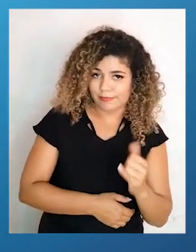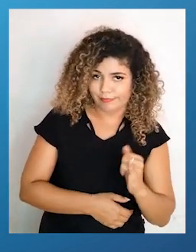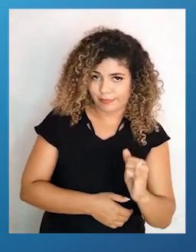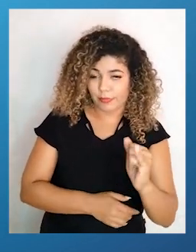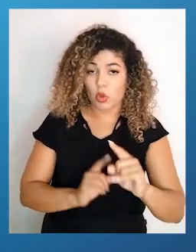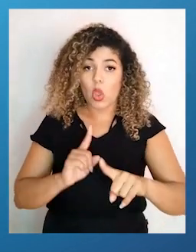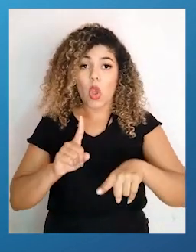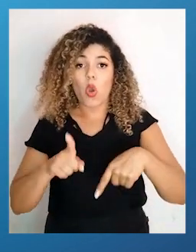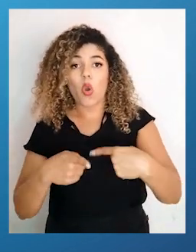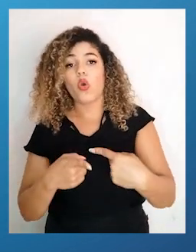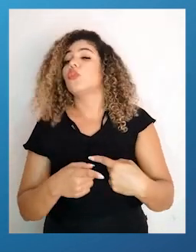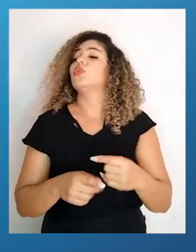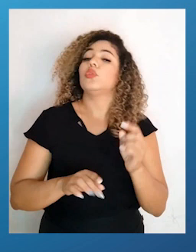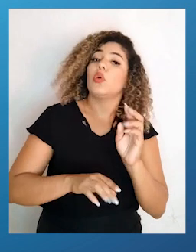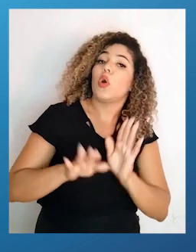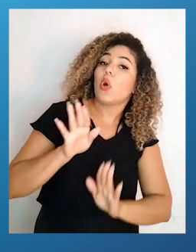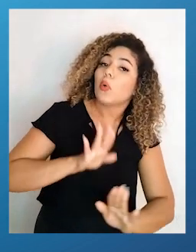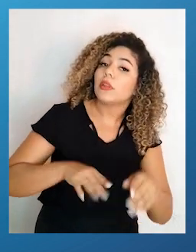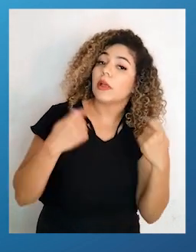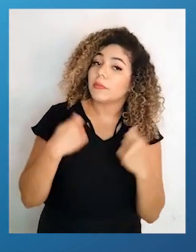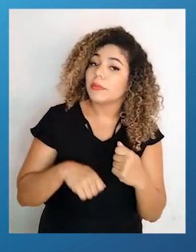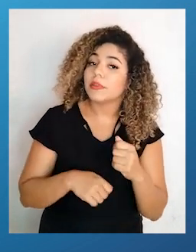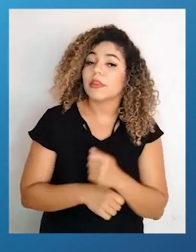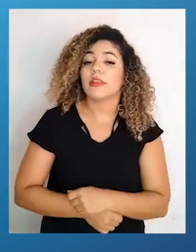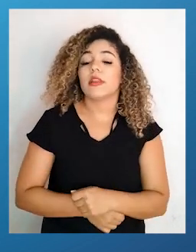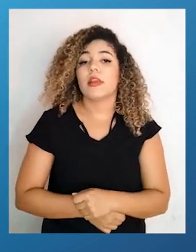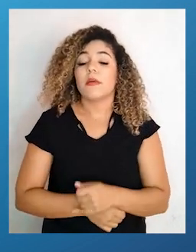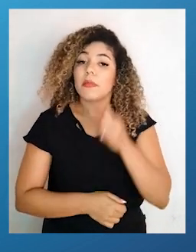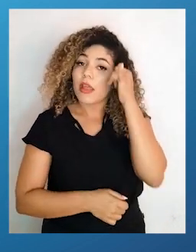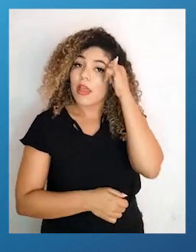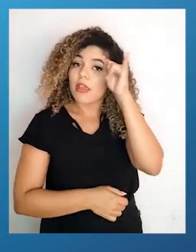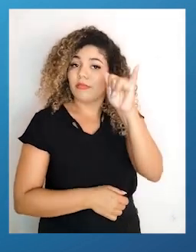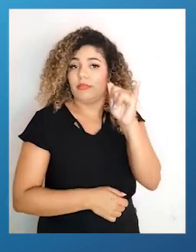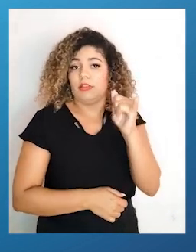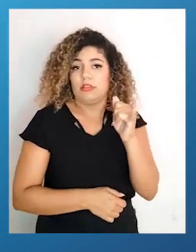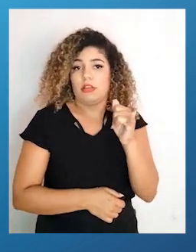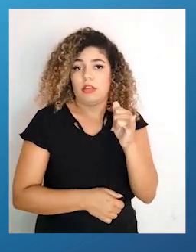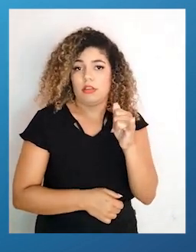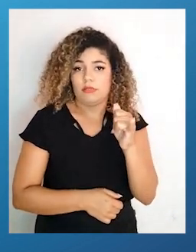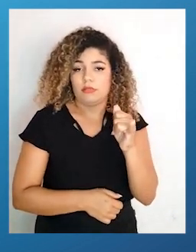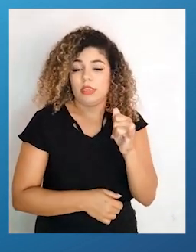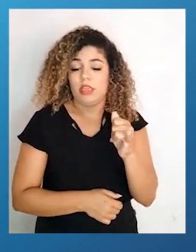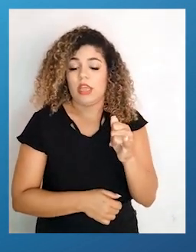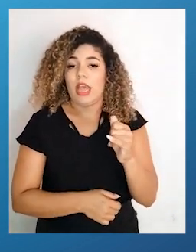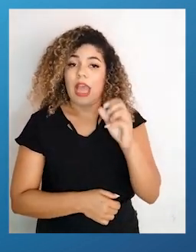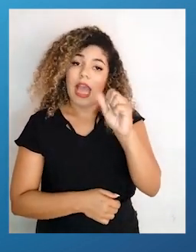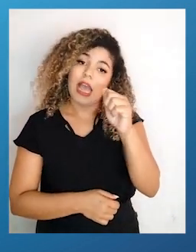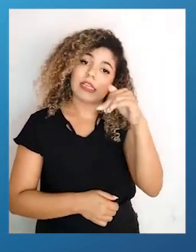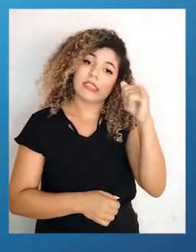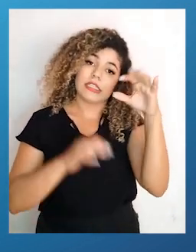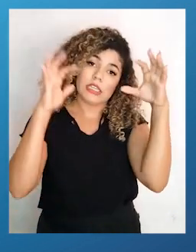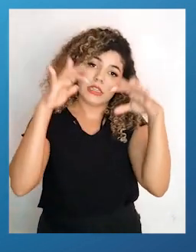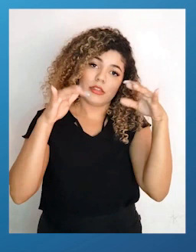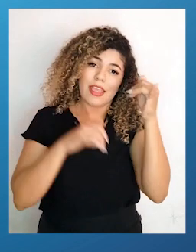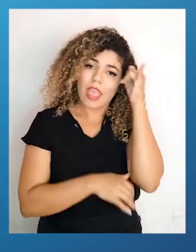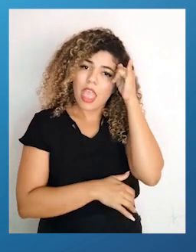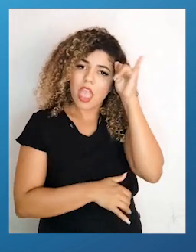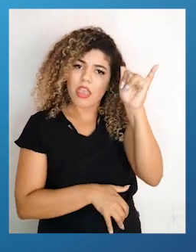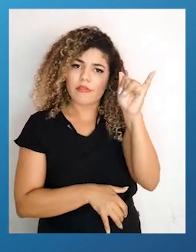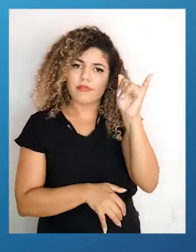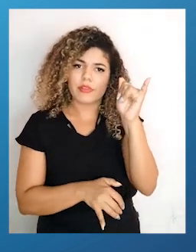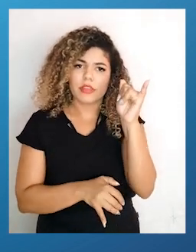Outras medidas precisam ser tomadas para prevenção de acidentes relacionados a tempestades. Evite locais abertos